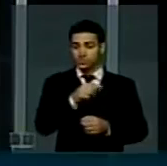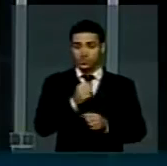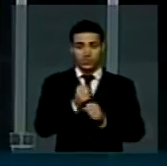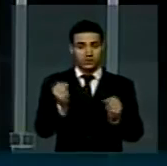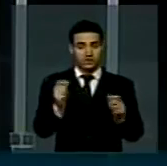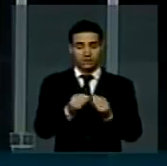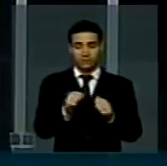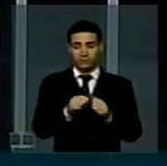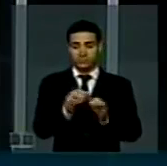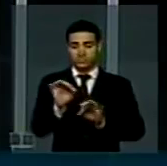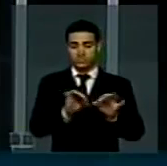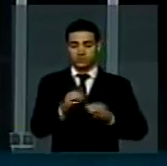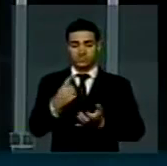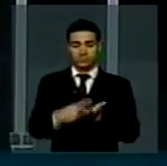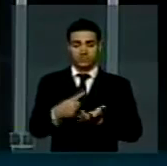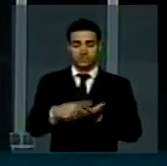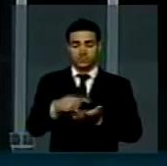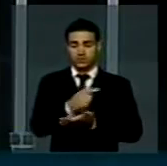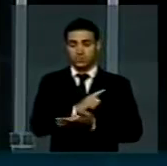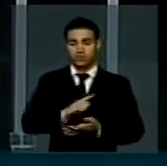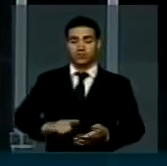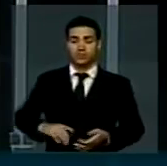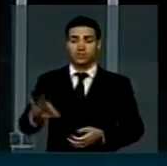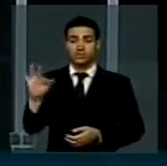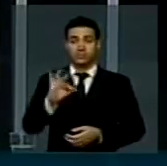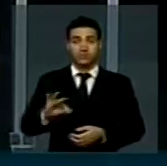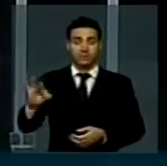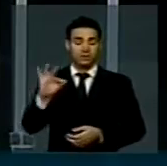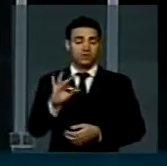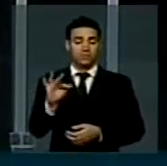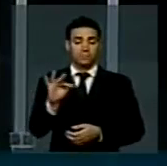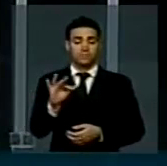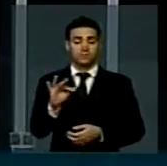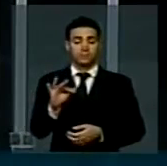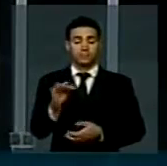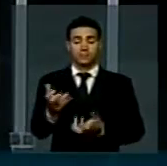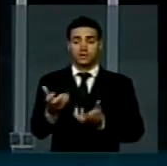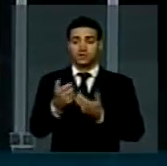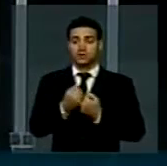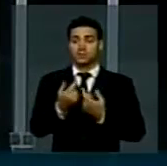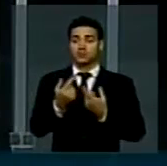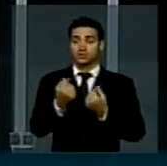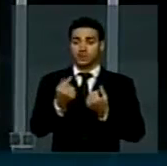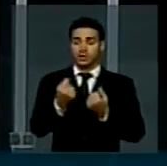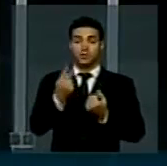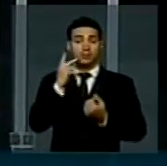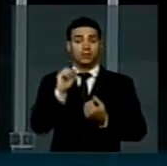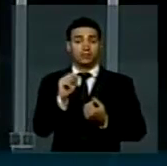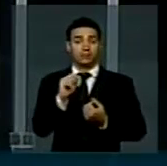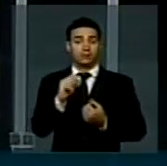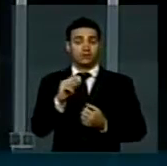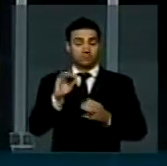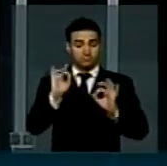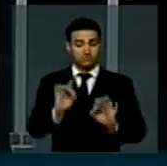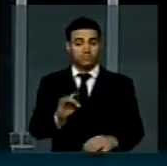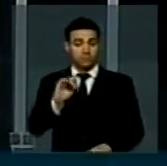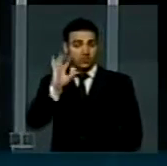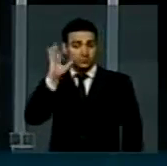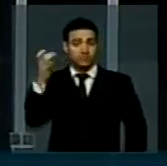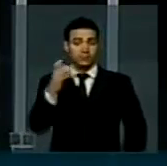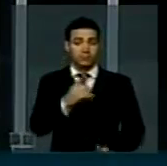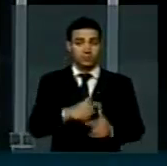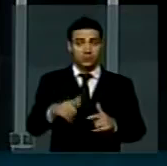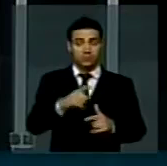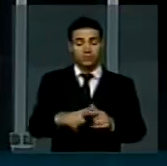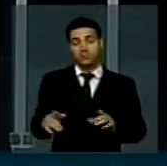governo federal, de receber transferências voluntárias, de receber recursos financeiros exatamente para resolver os seus problemas